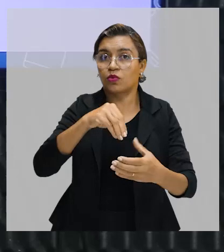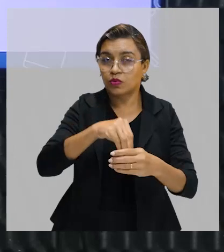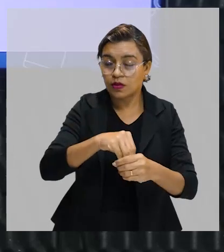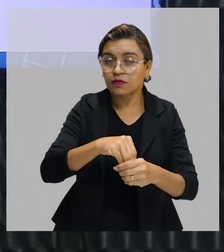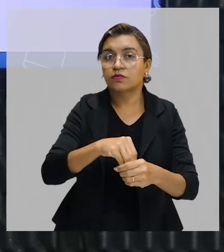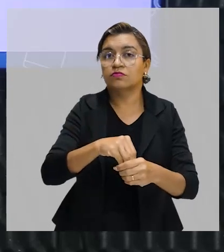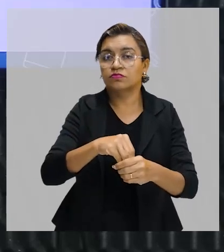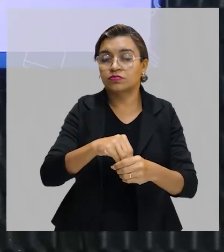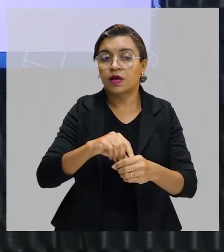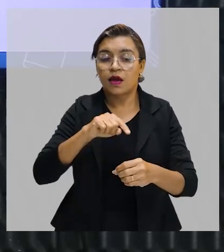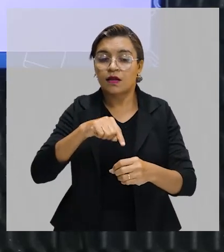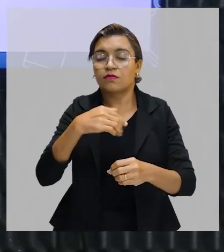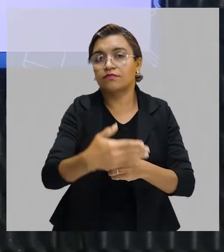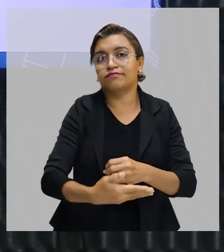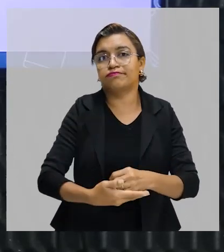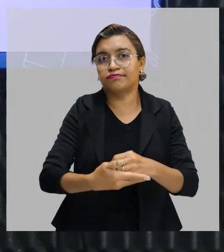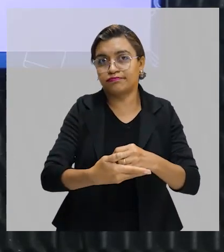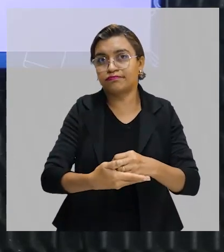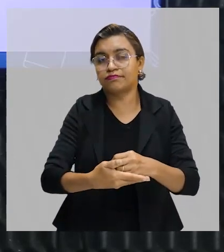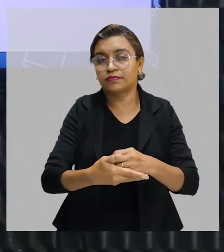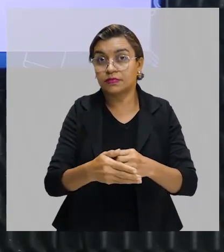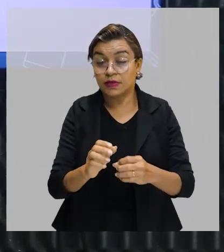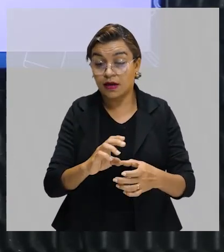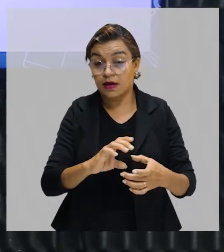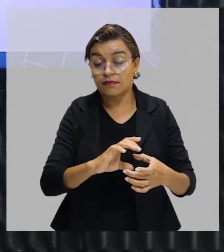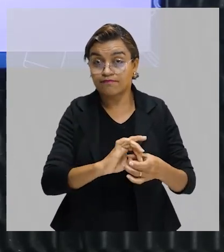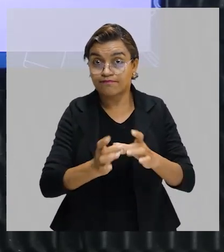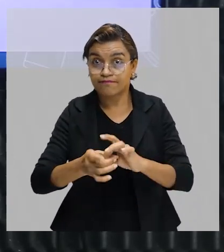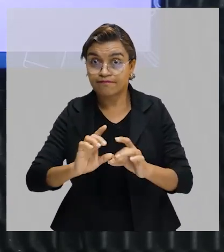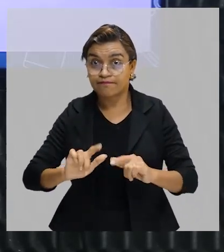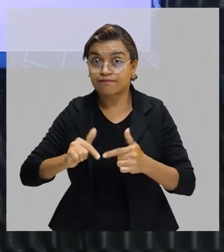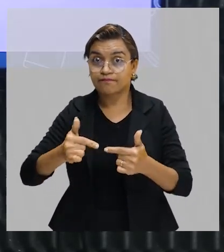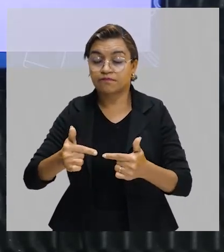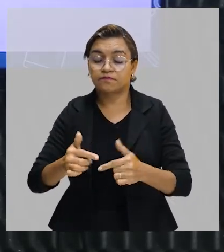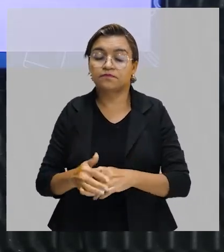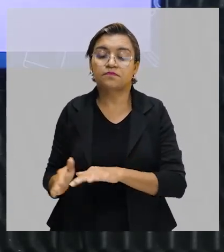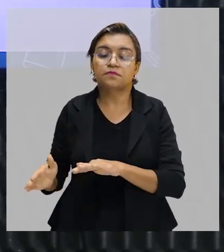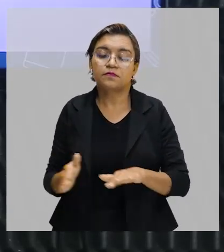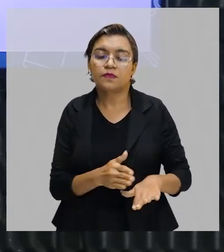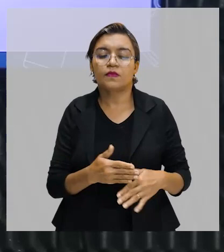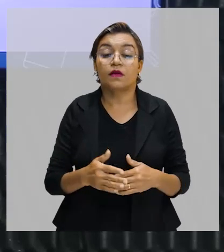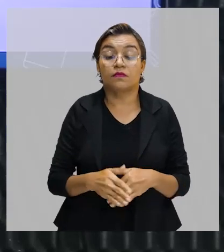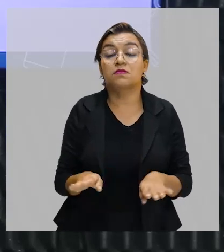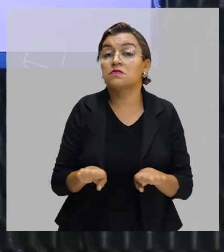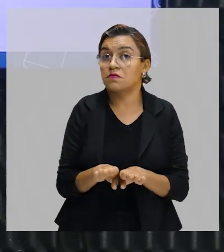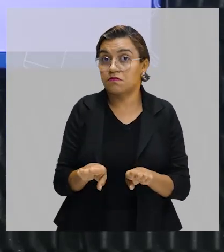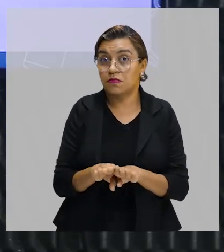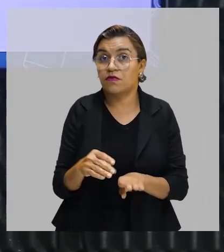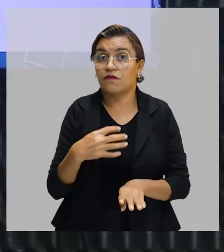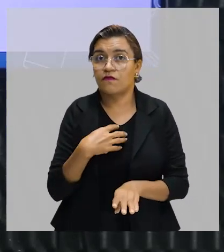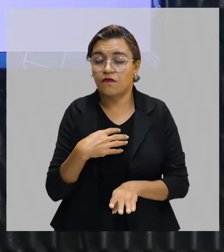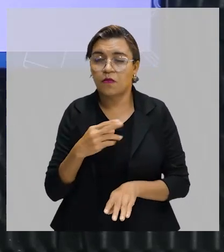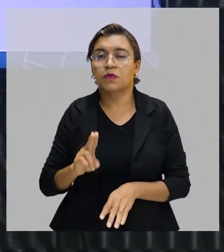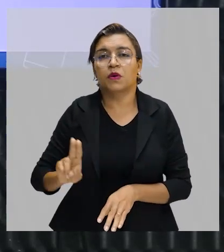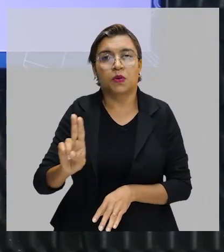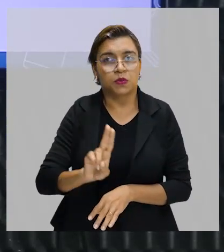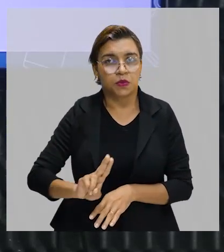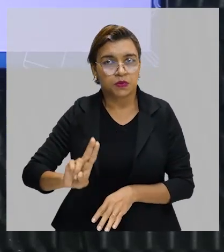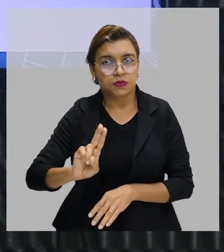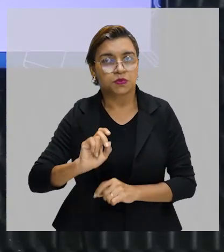ser autossustentável na reação em cadeia. Bom, uma forma também que a gente pode